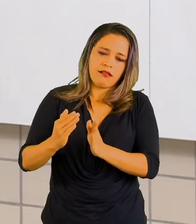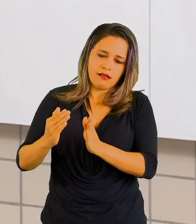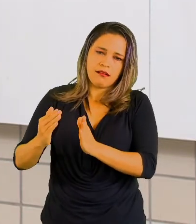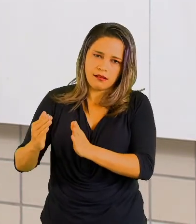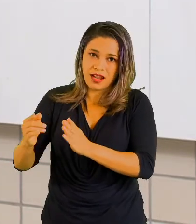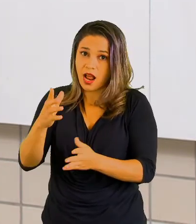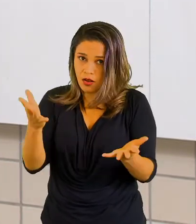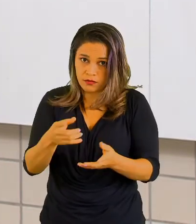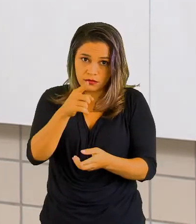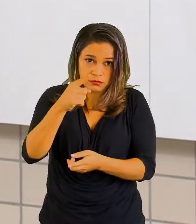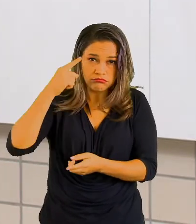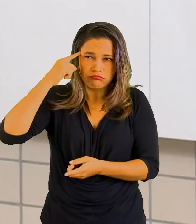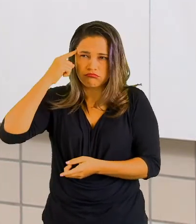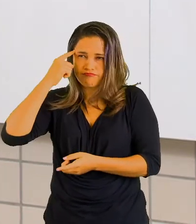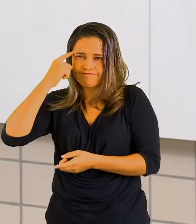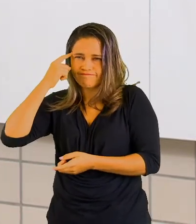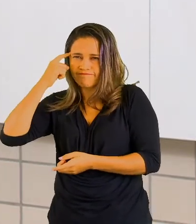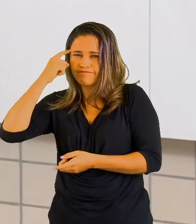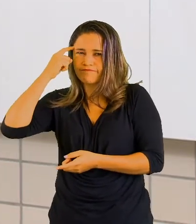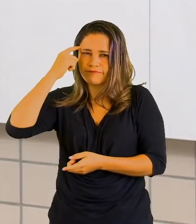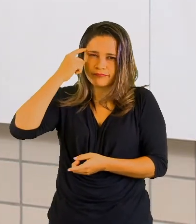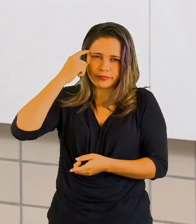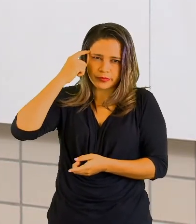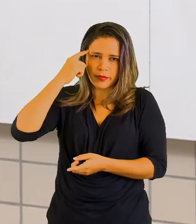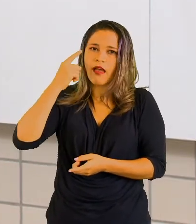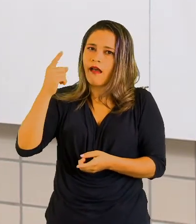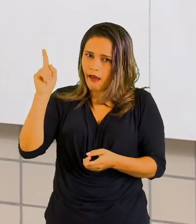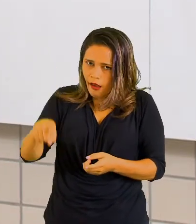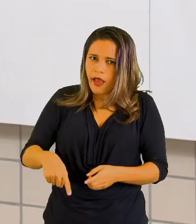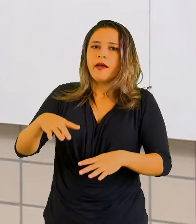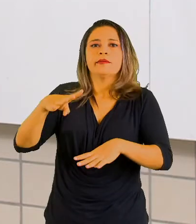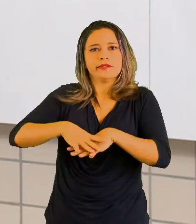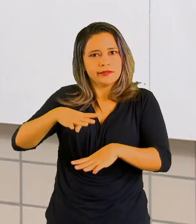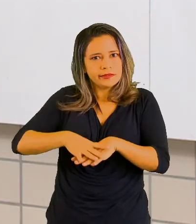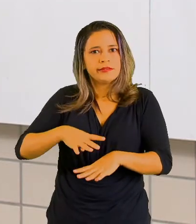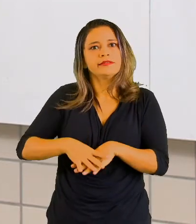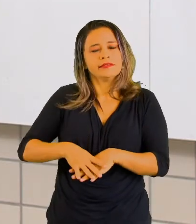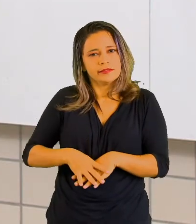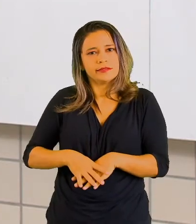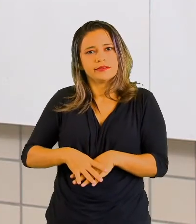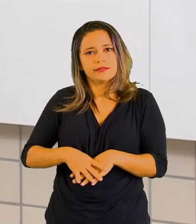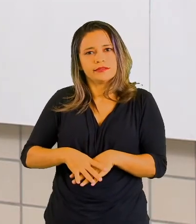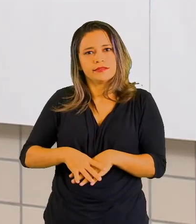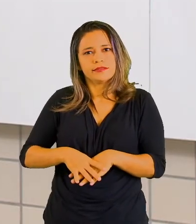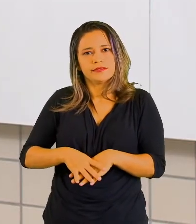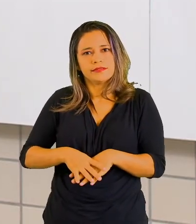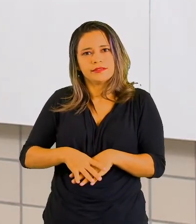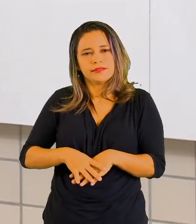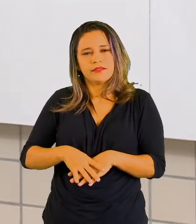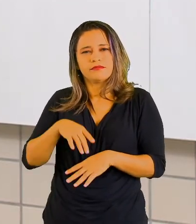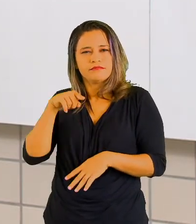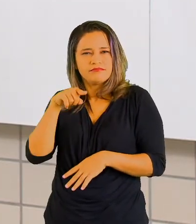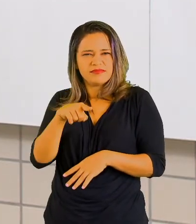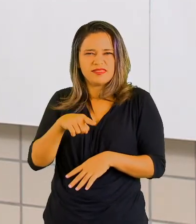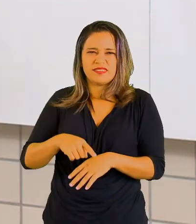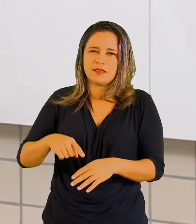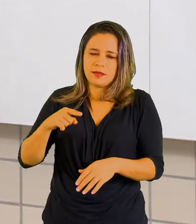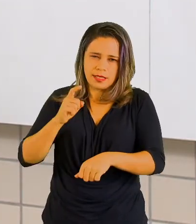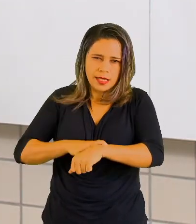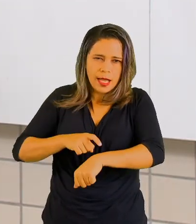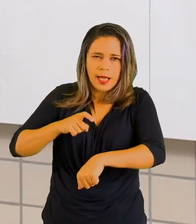uma maneira, porque isso que é matemática, isso que é fazer matemática. Você gastar mais